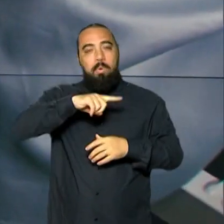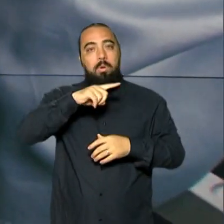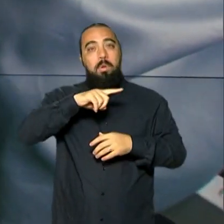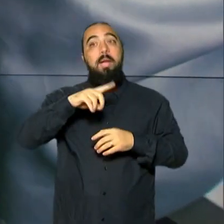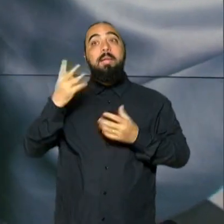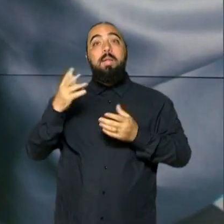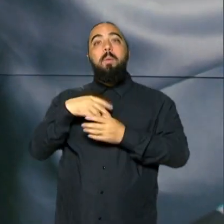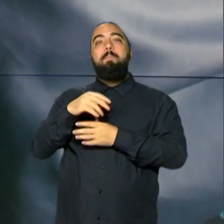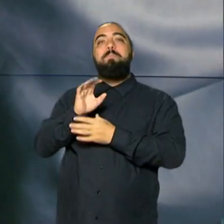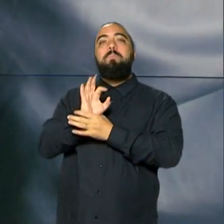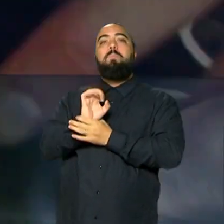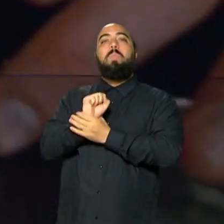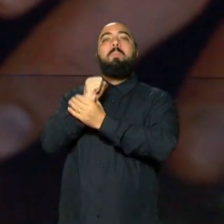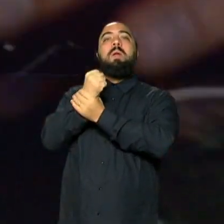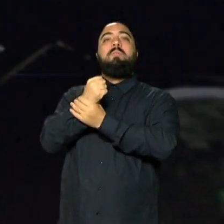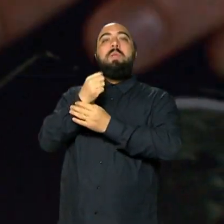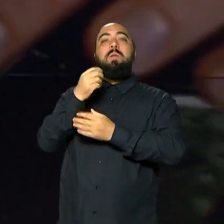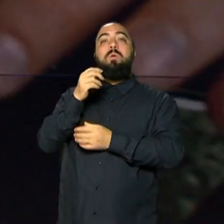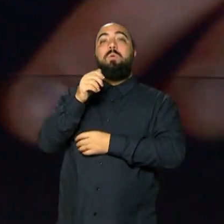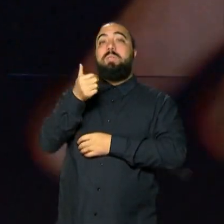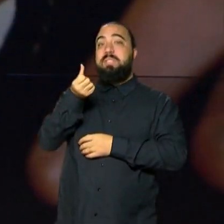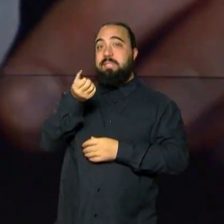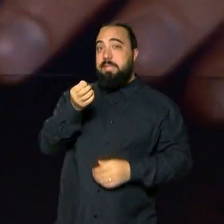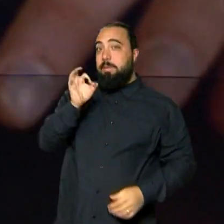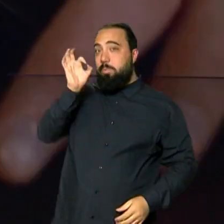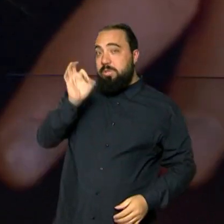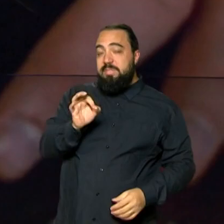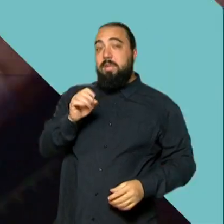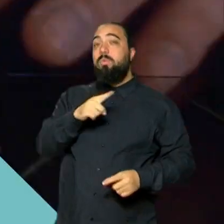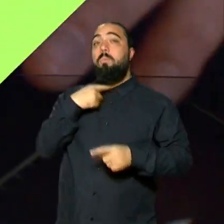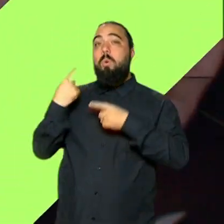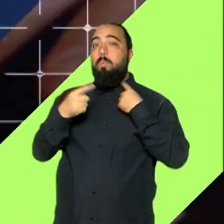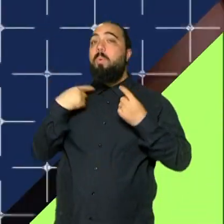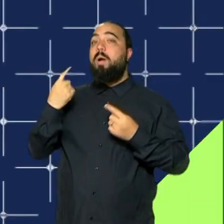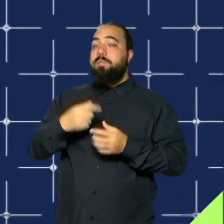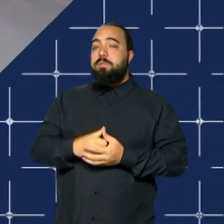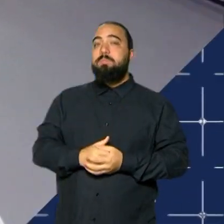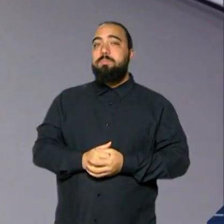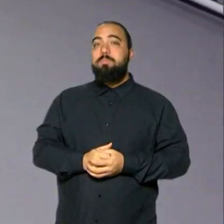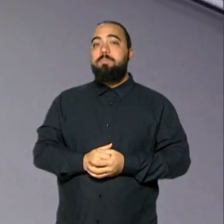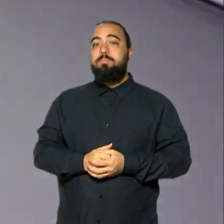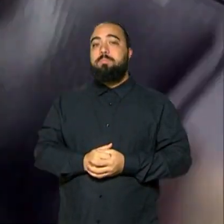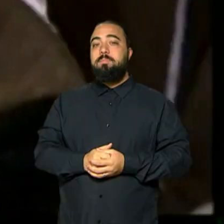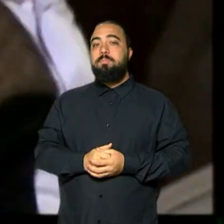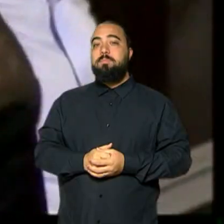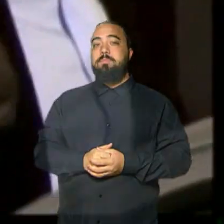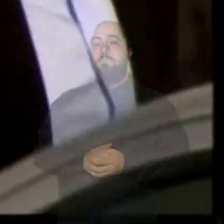da morte de células cerebrais em testes realizados em camundongos.